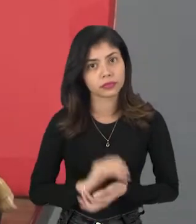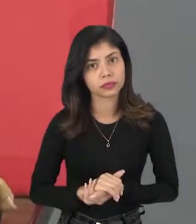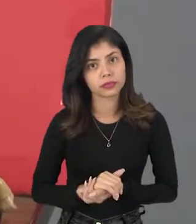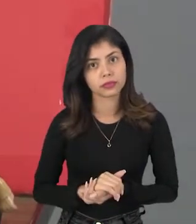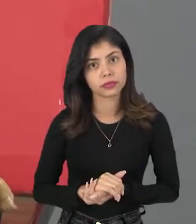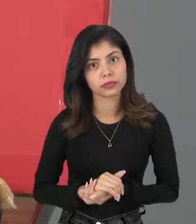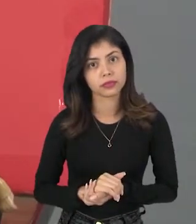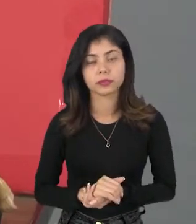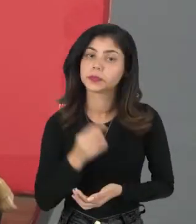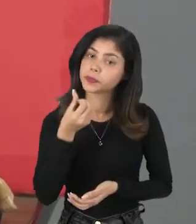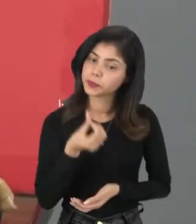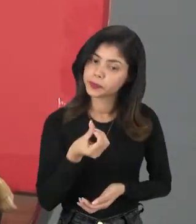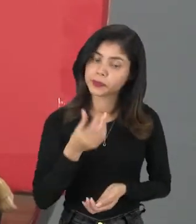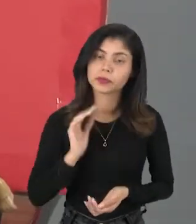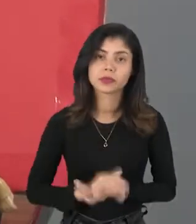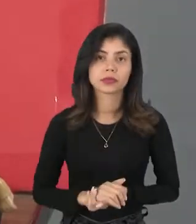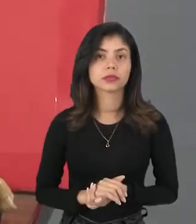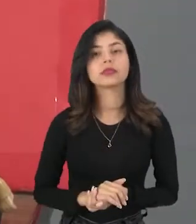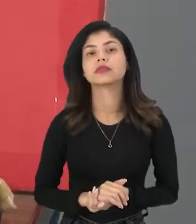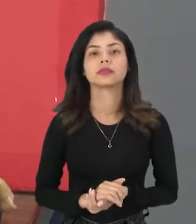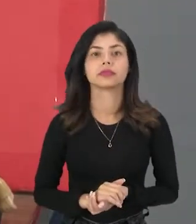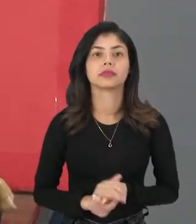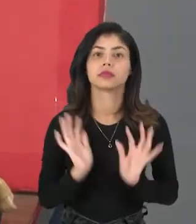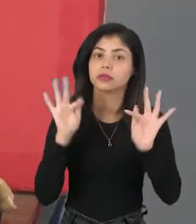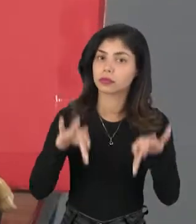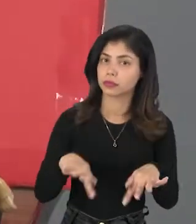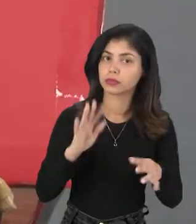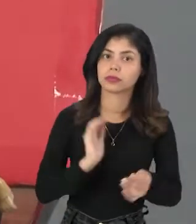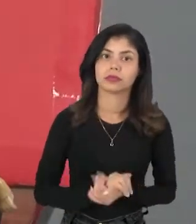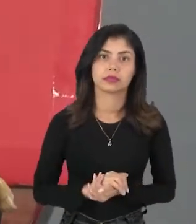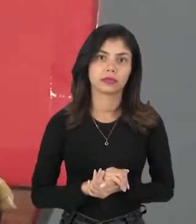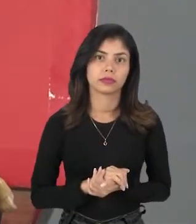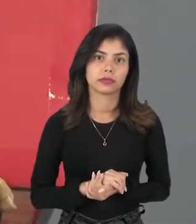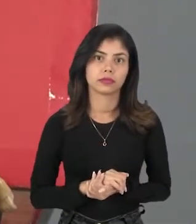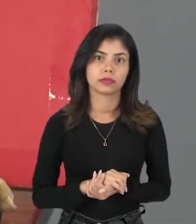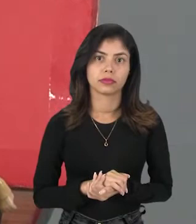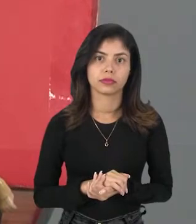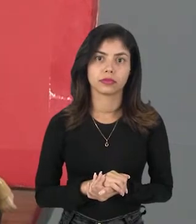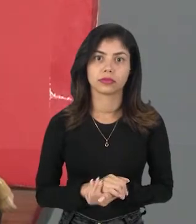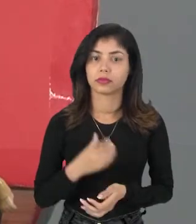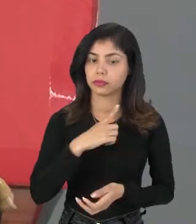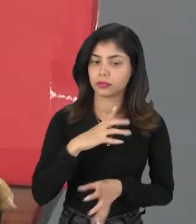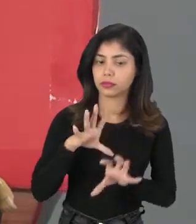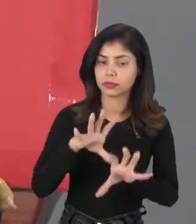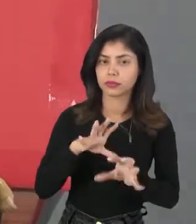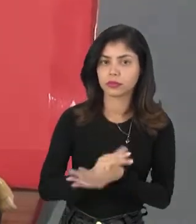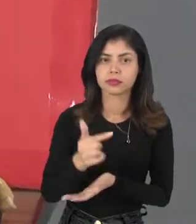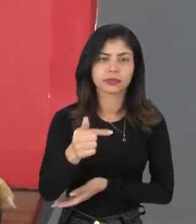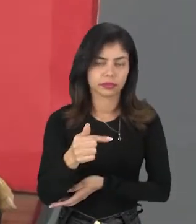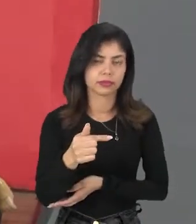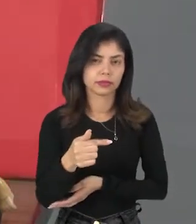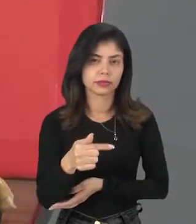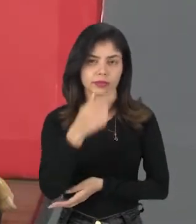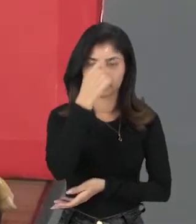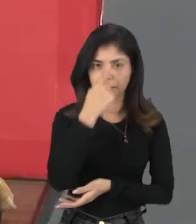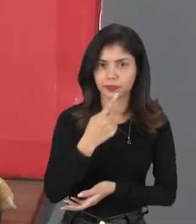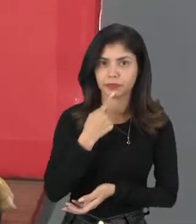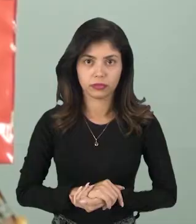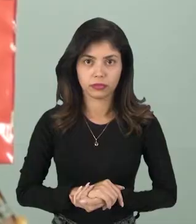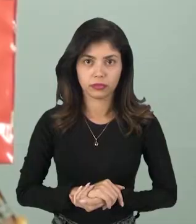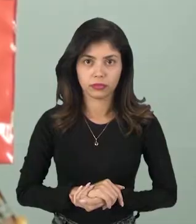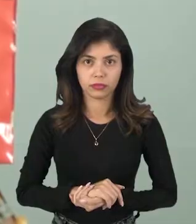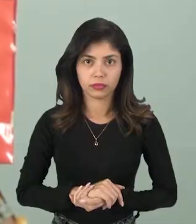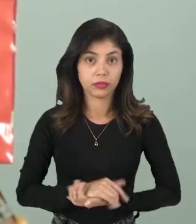a sexta e por fim temos aqui a sétima figura